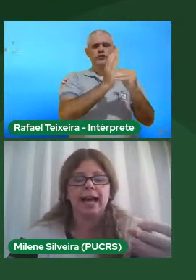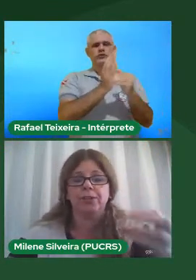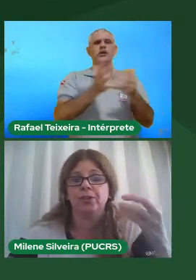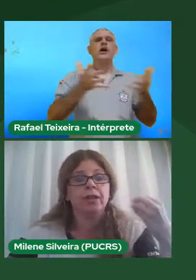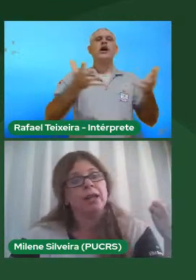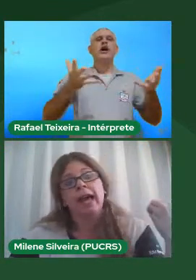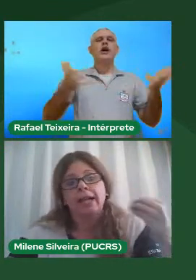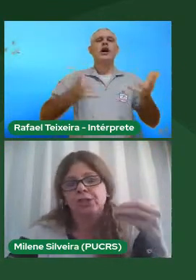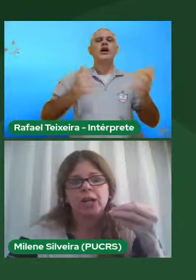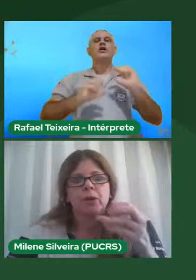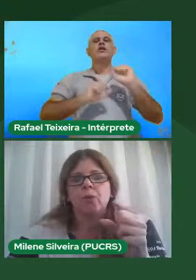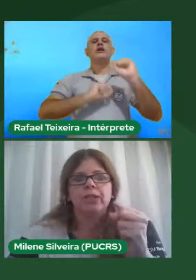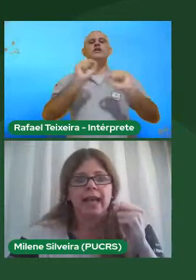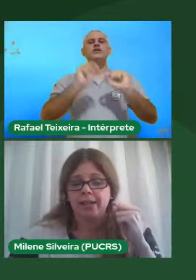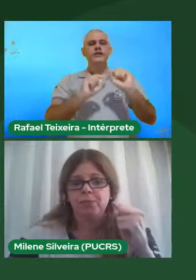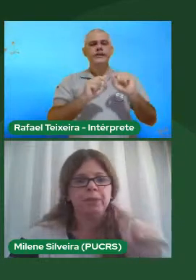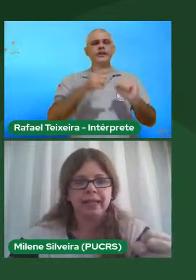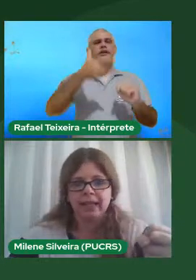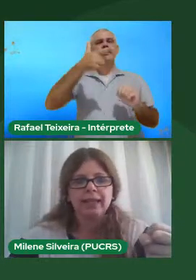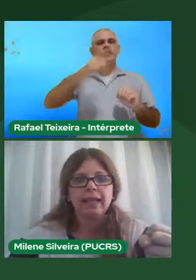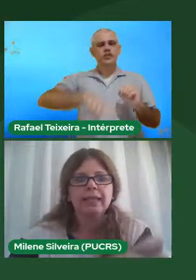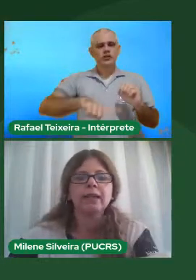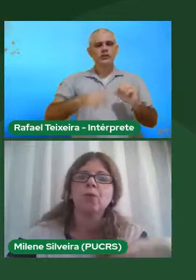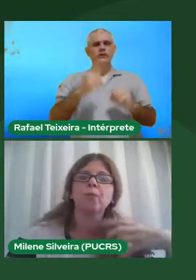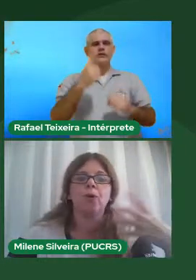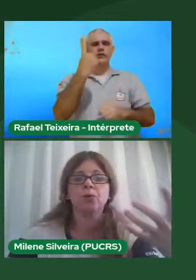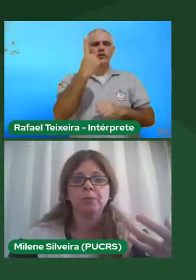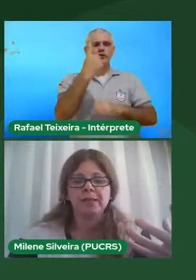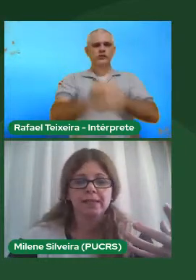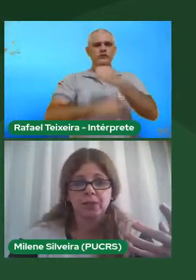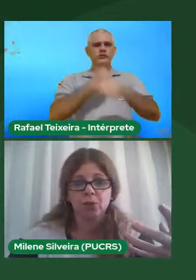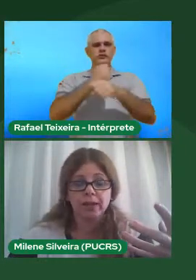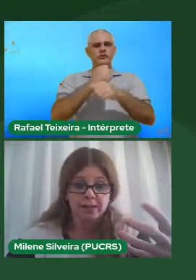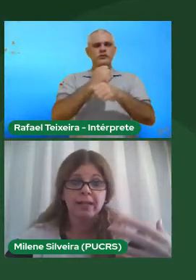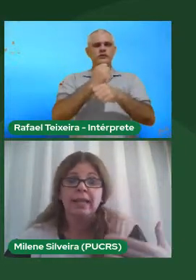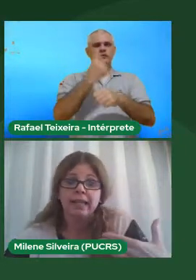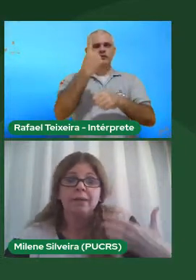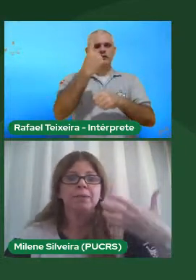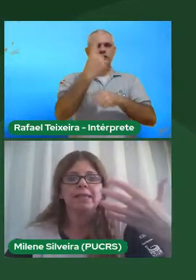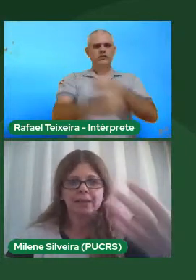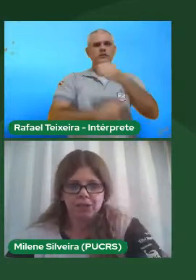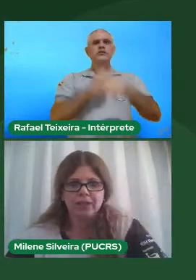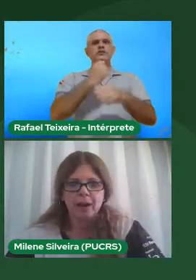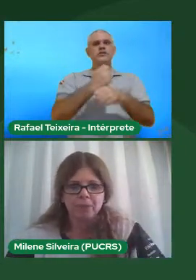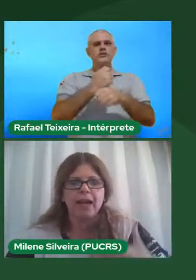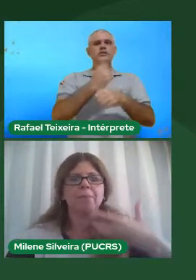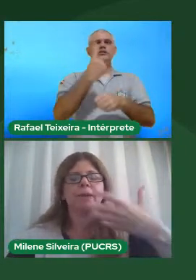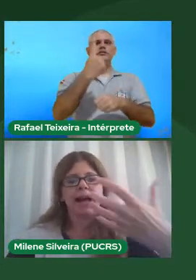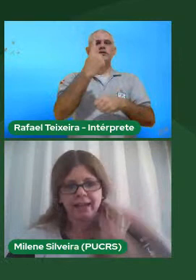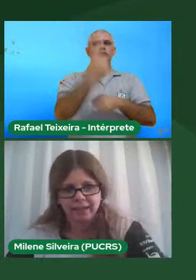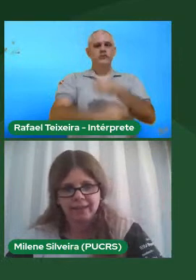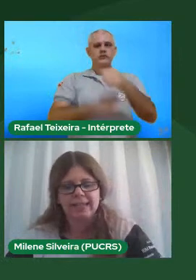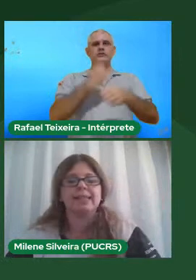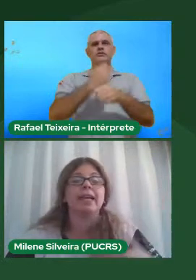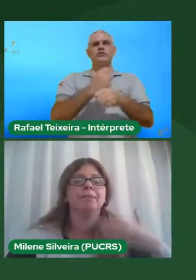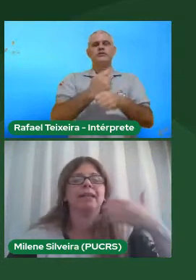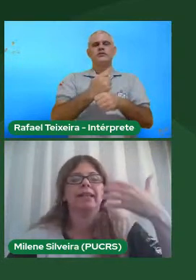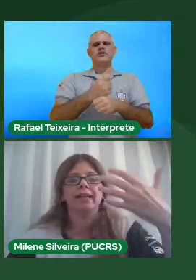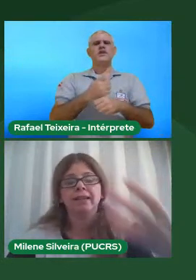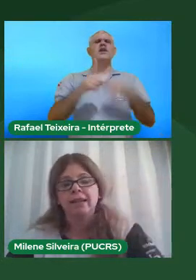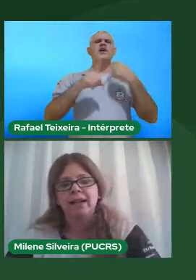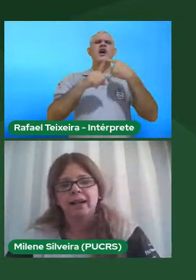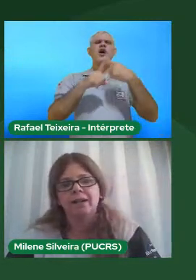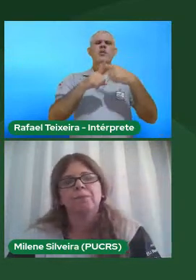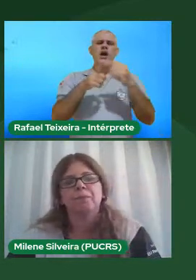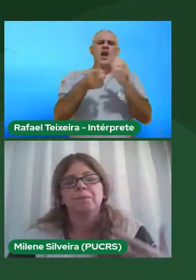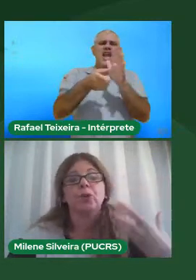para a comunidade. A gente era uma comunidade pequena ainda, com poucos pesquisadores, e precisava de tempo, né, para crescer, para